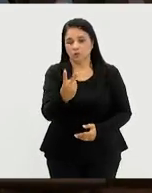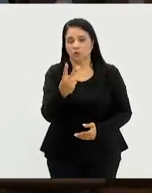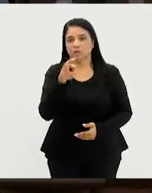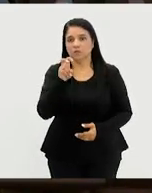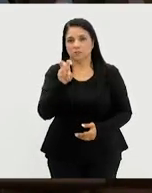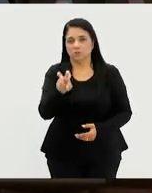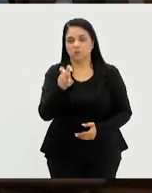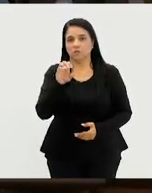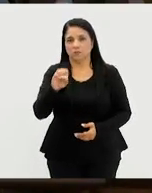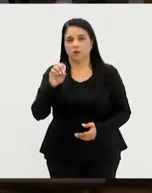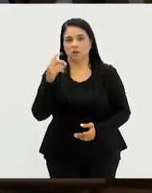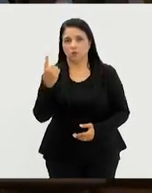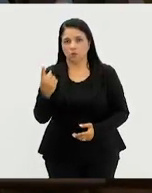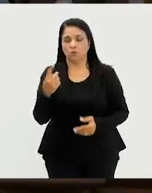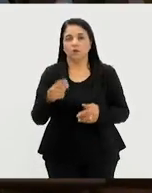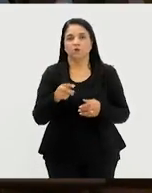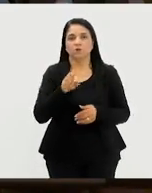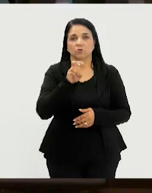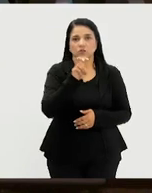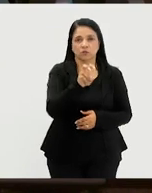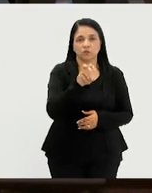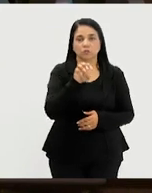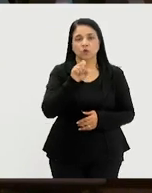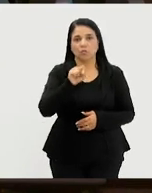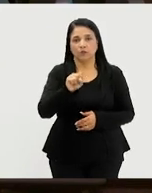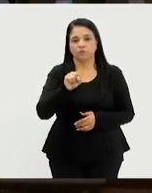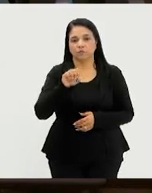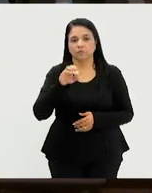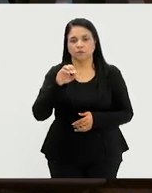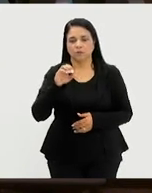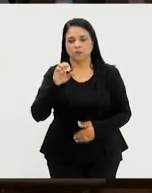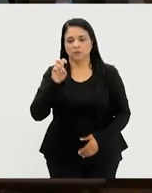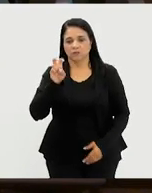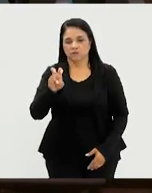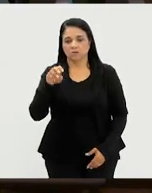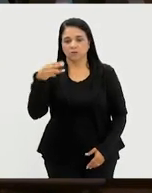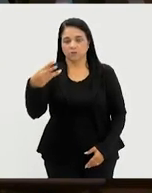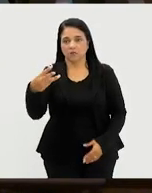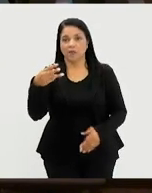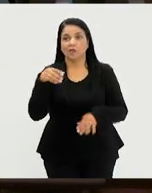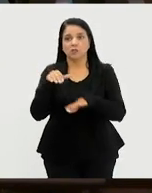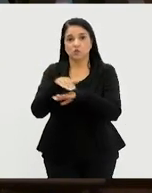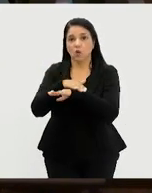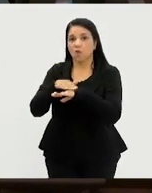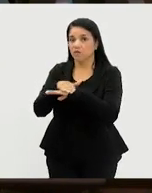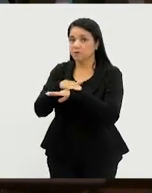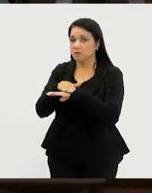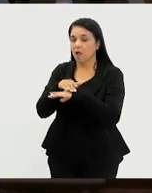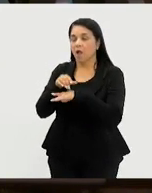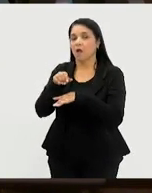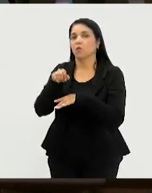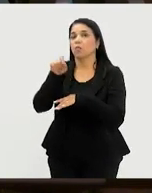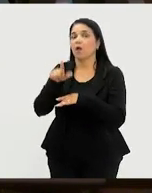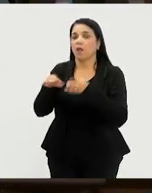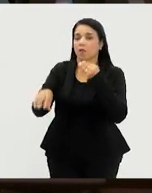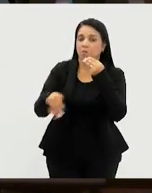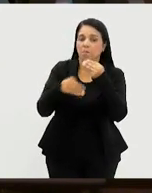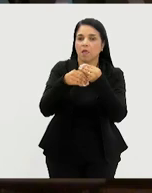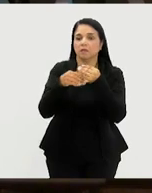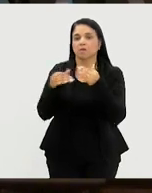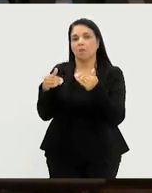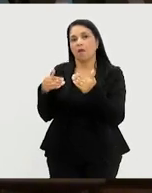2853 verificar qual quem foi de quem foi a emenda E conversar para ver se consegue um um acordo